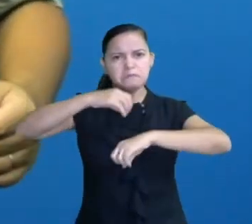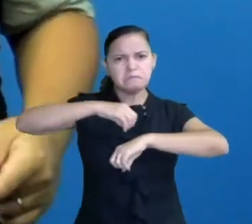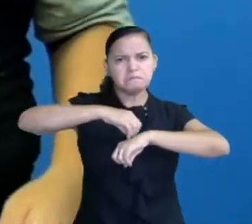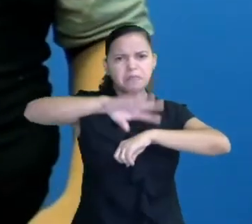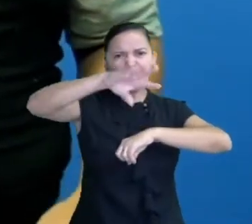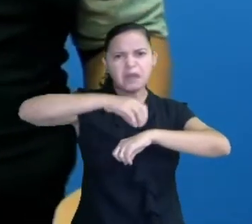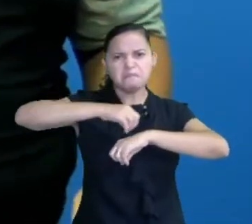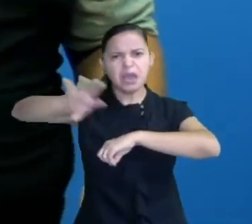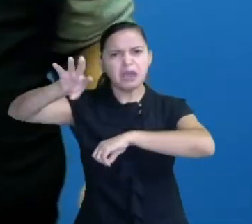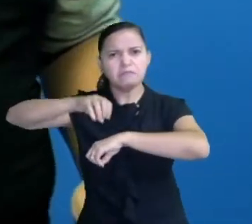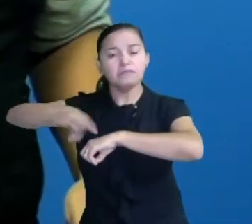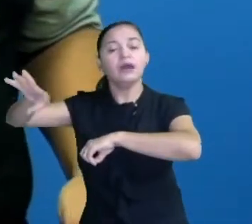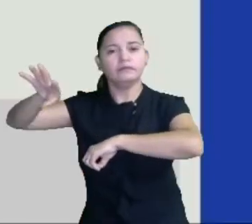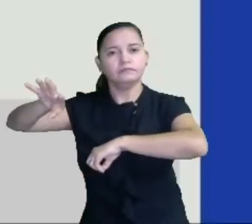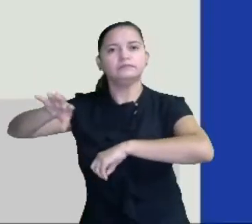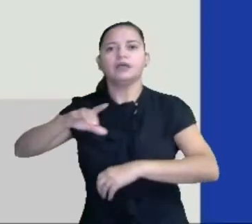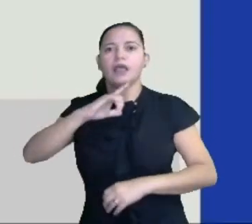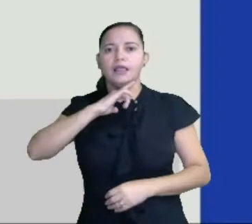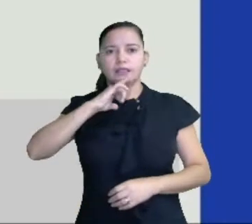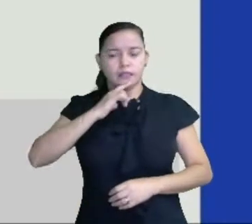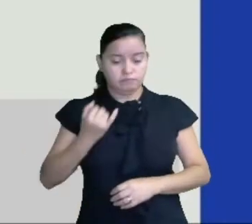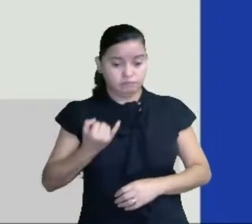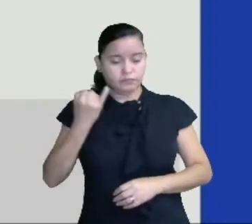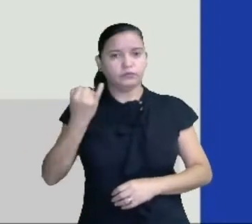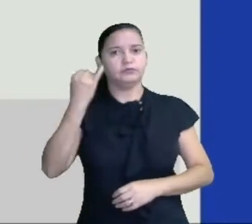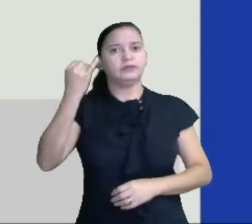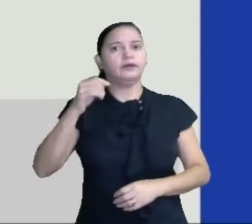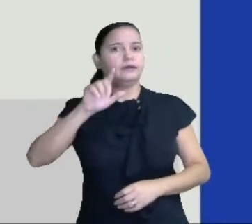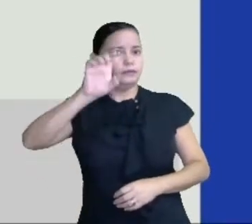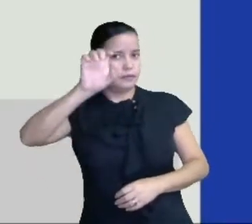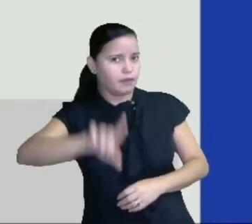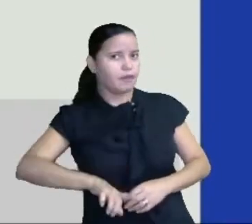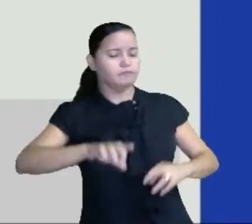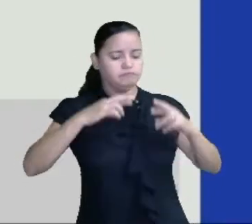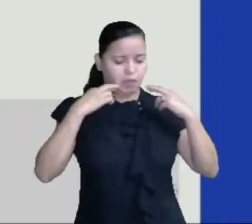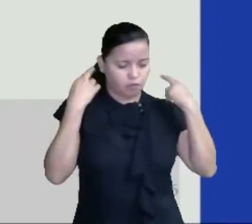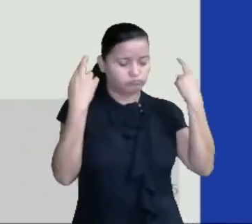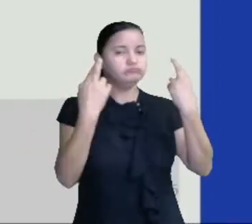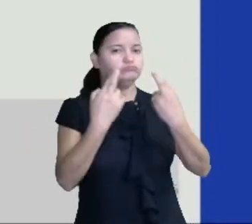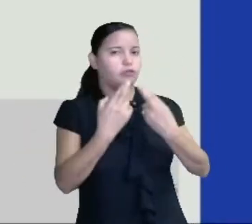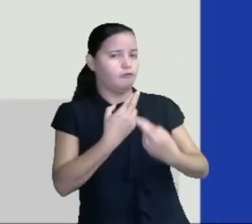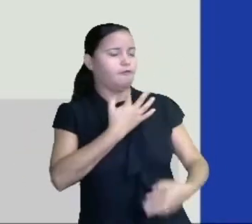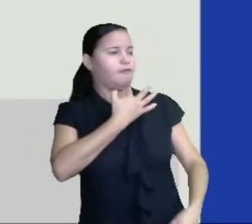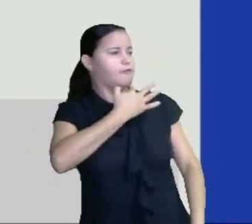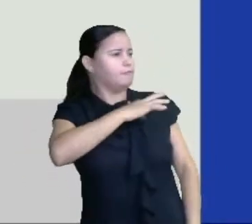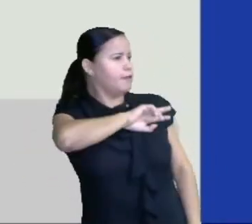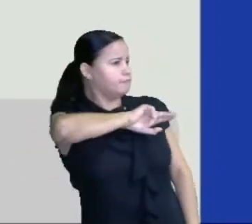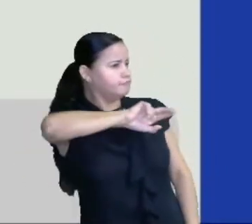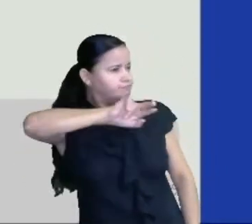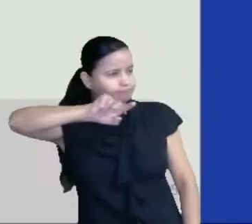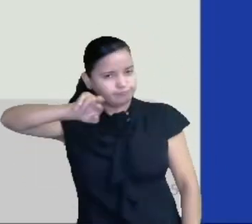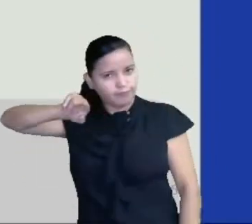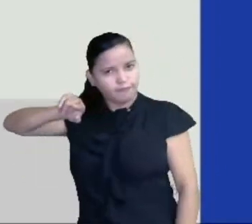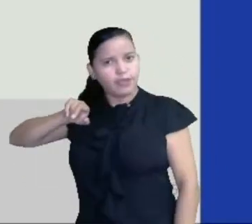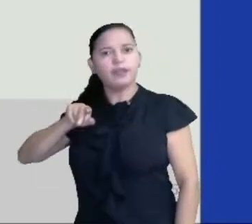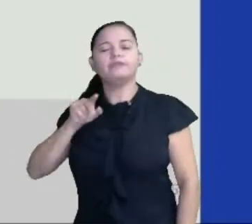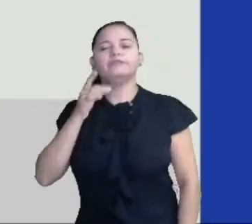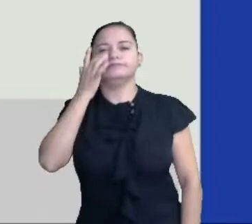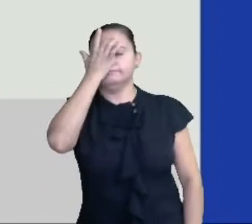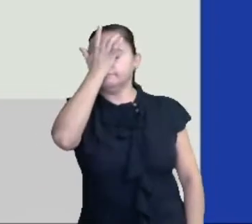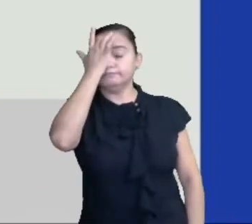é do que a reunião de conhecimentos, dos dados sobre um assunto ou uma